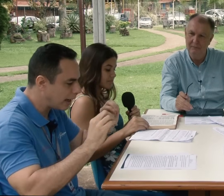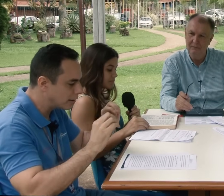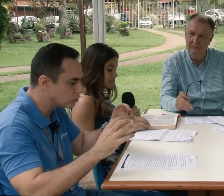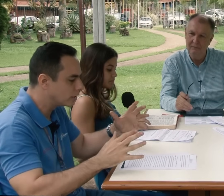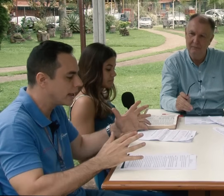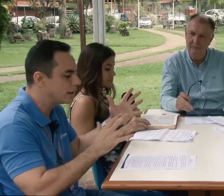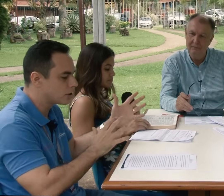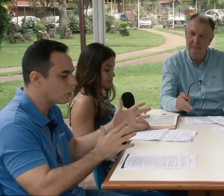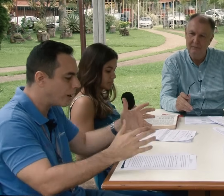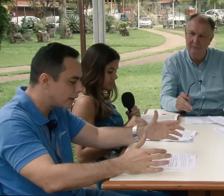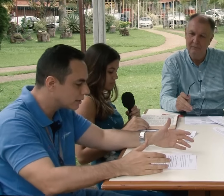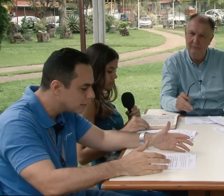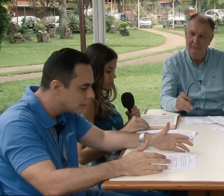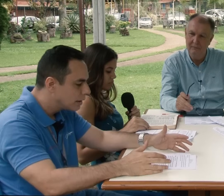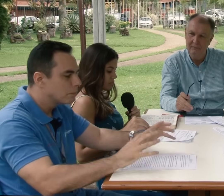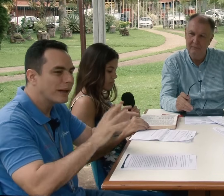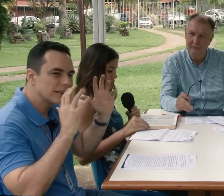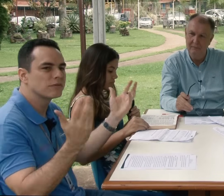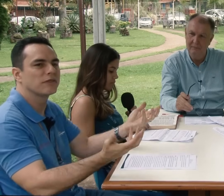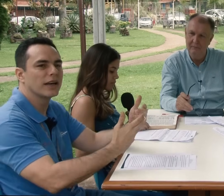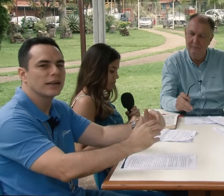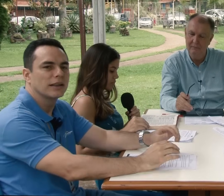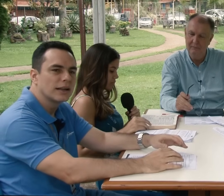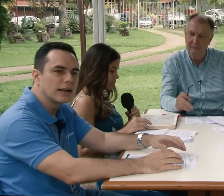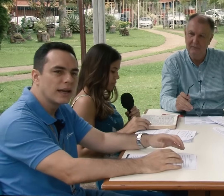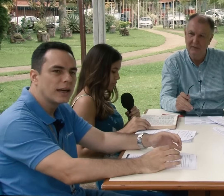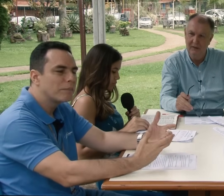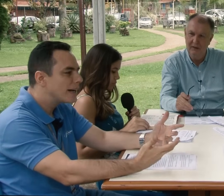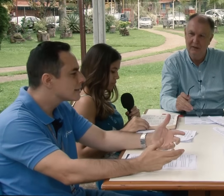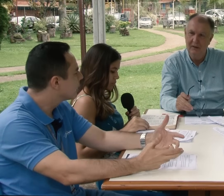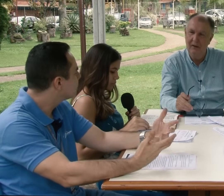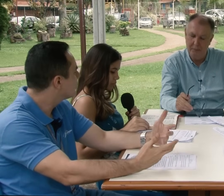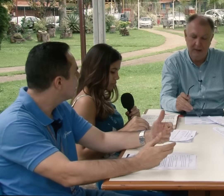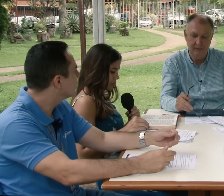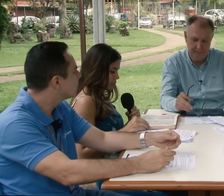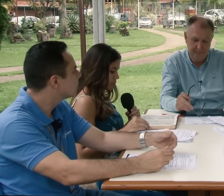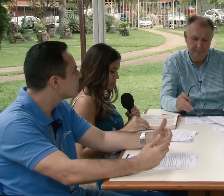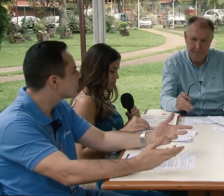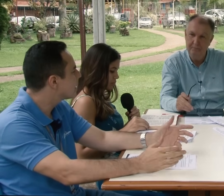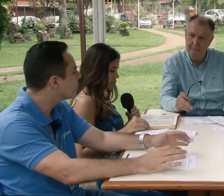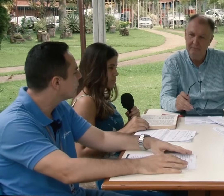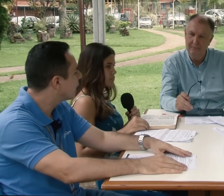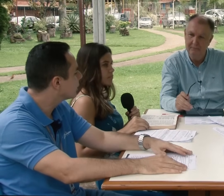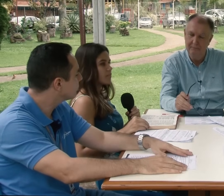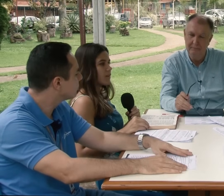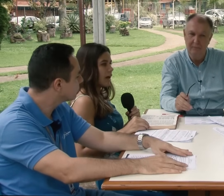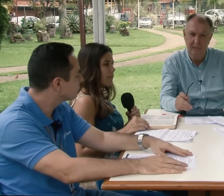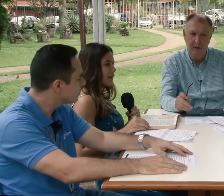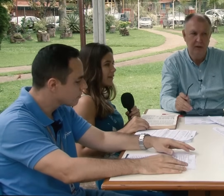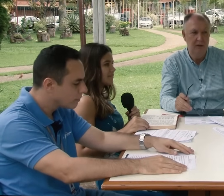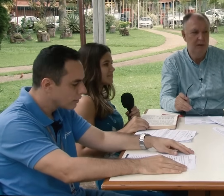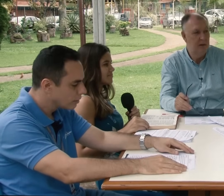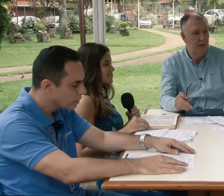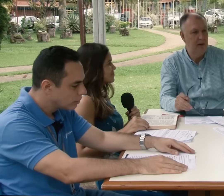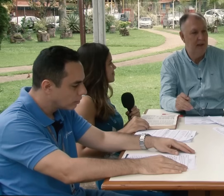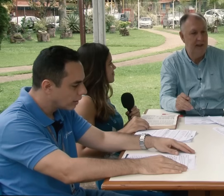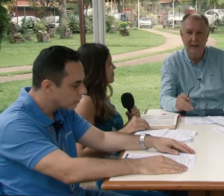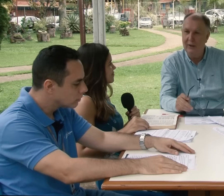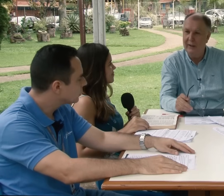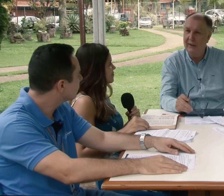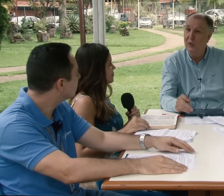seus detalhes do que a igreja guarda, mas a fé é a base, né? Que vai nos ensinar a guardar. Amém.